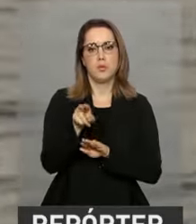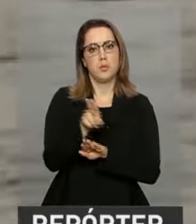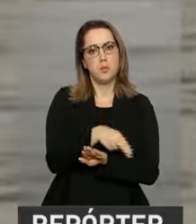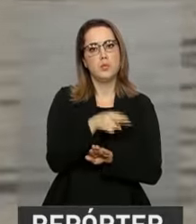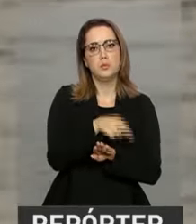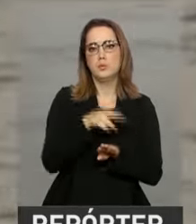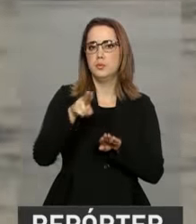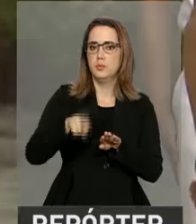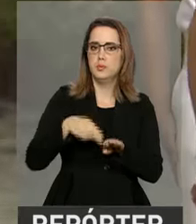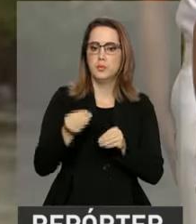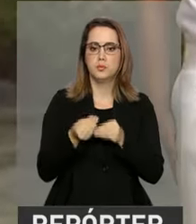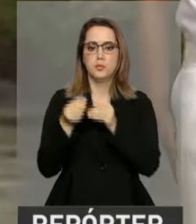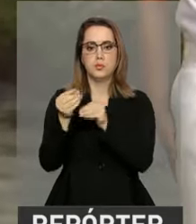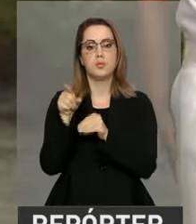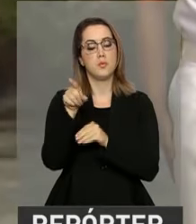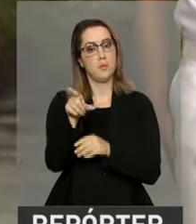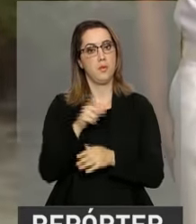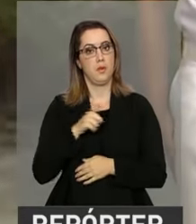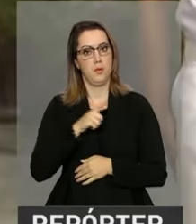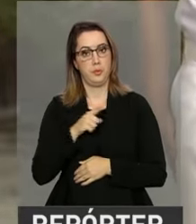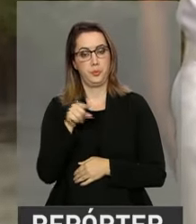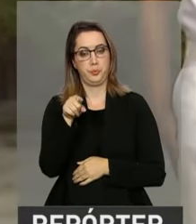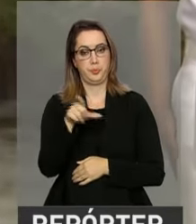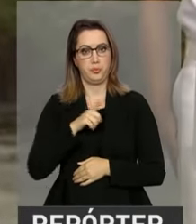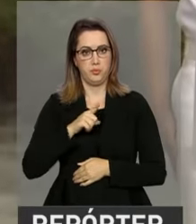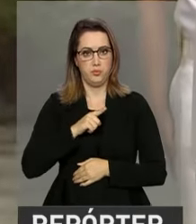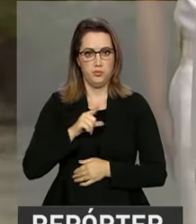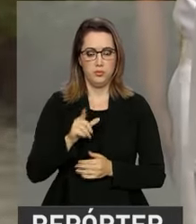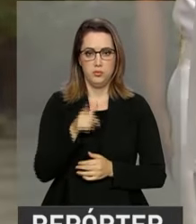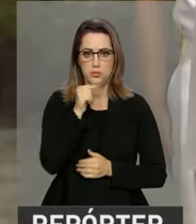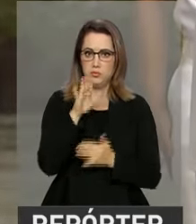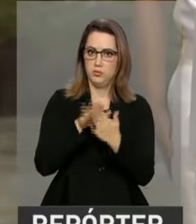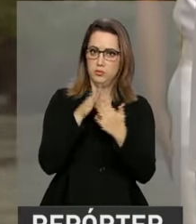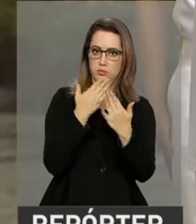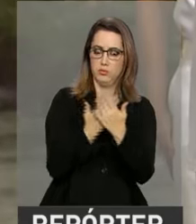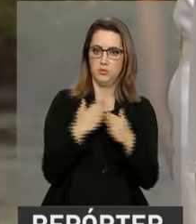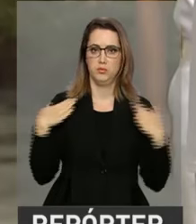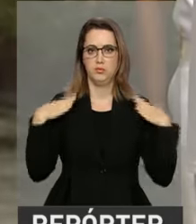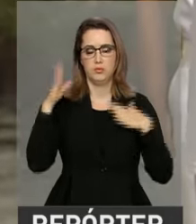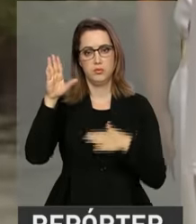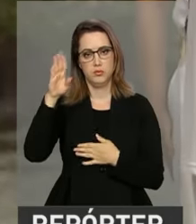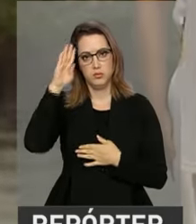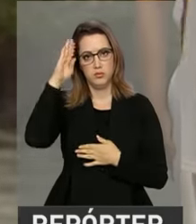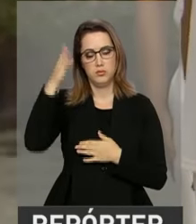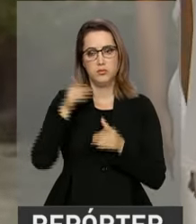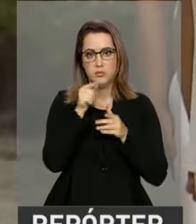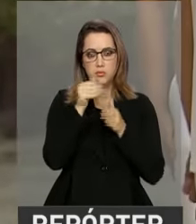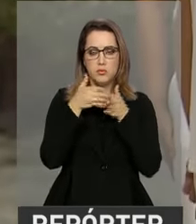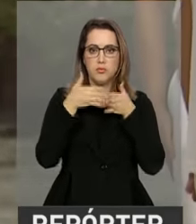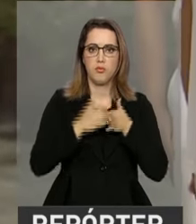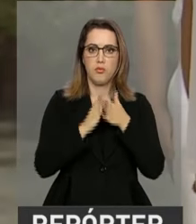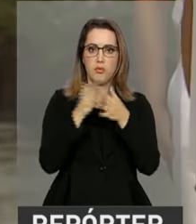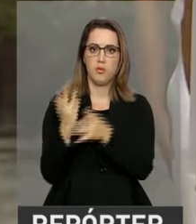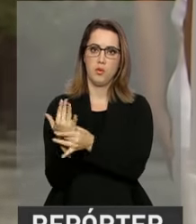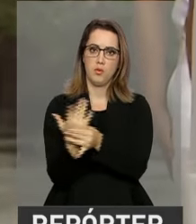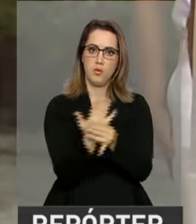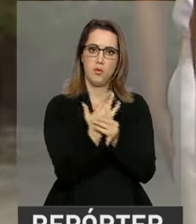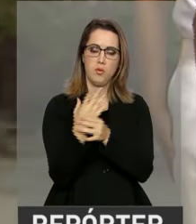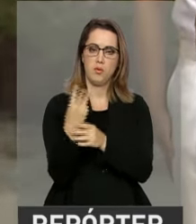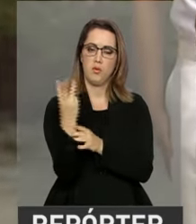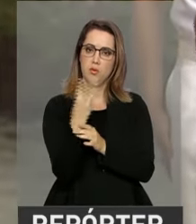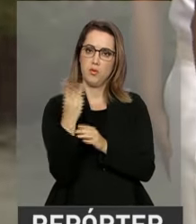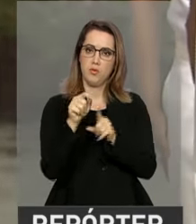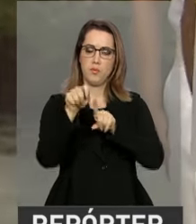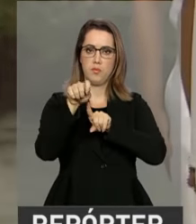Janeiro Eduardo Pais na escola naval em uma cerimônia oficial o fogo Olímpico passou 3 meses